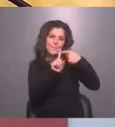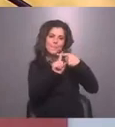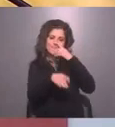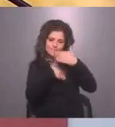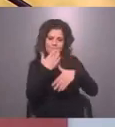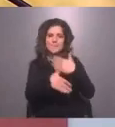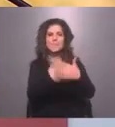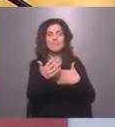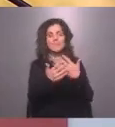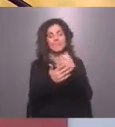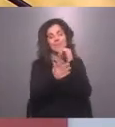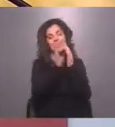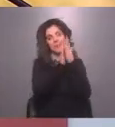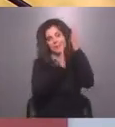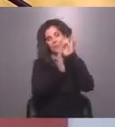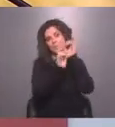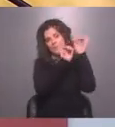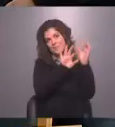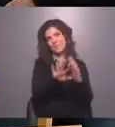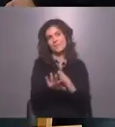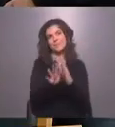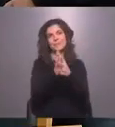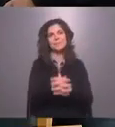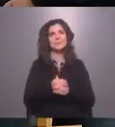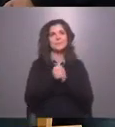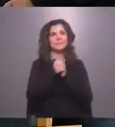Deus. Oremos.